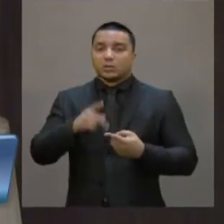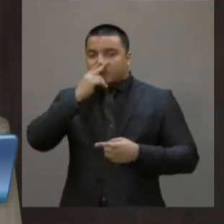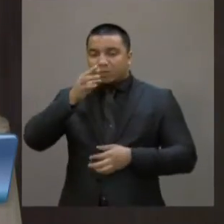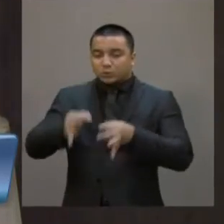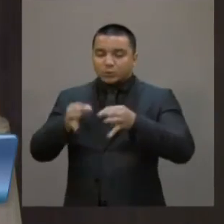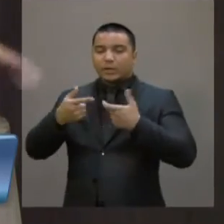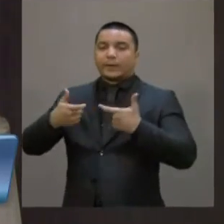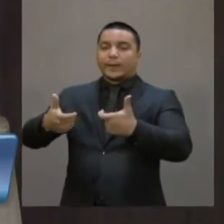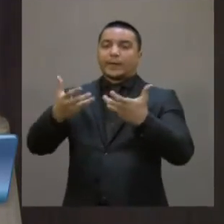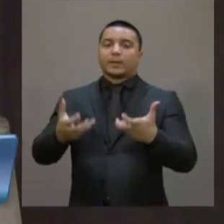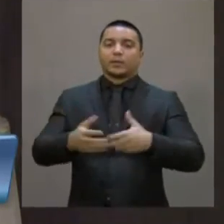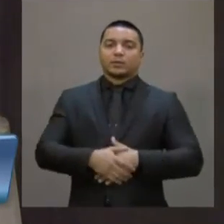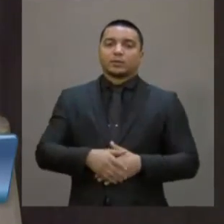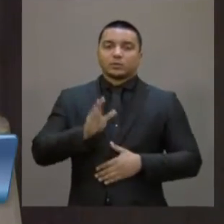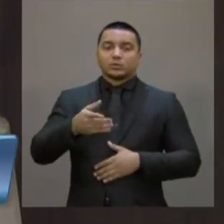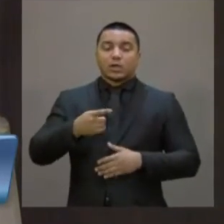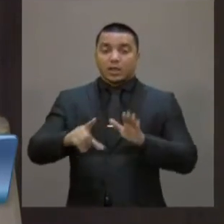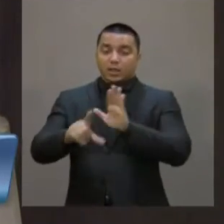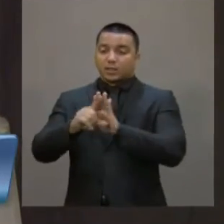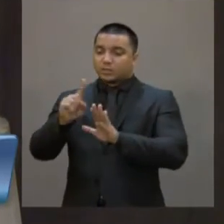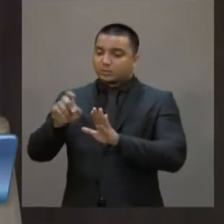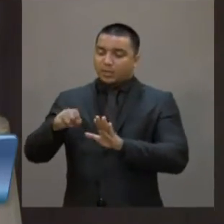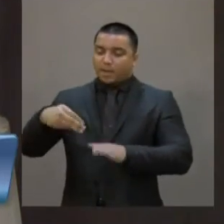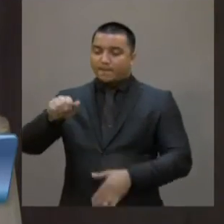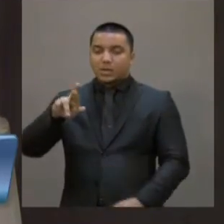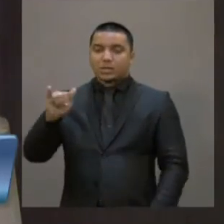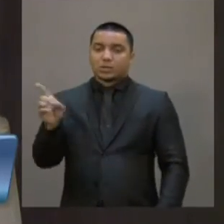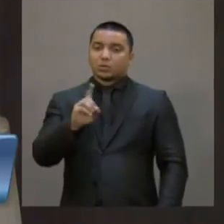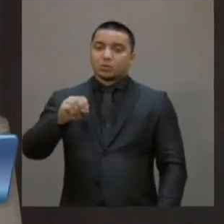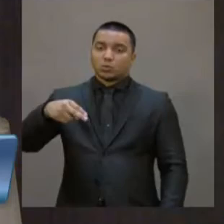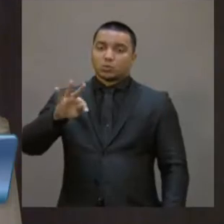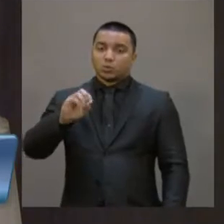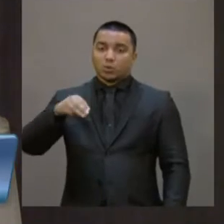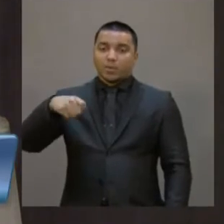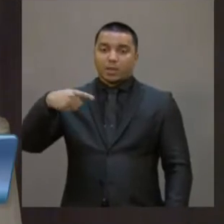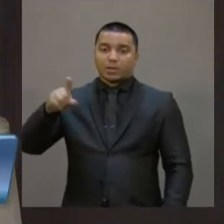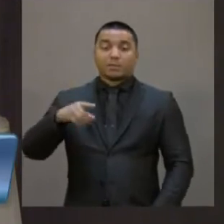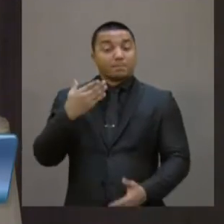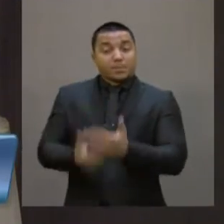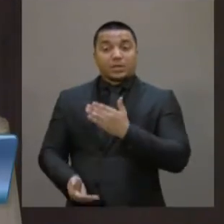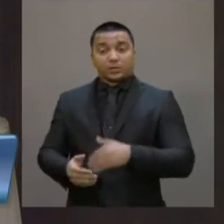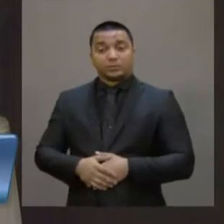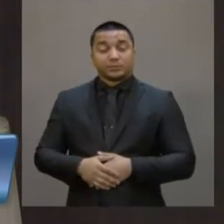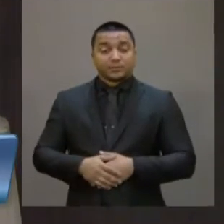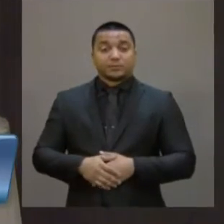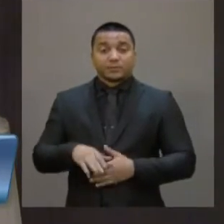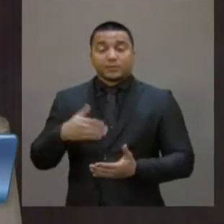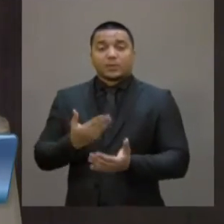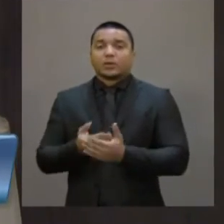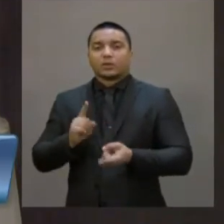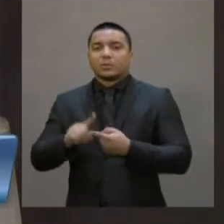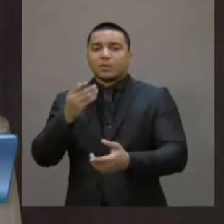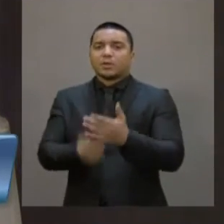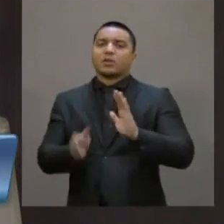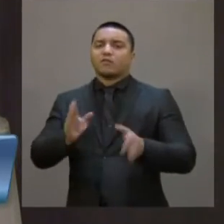jurídica. Fizeram isso contra a lei Zé Maria do Tomé, estão perdendo, perderam aqui e perderão também